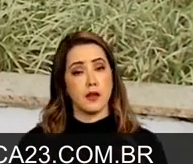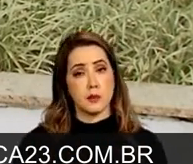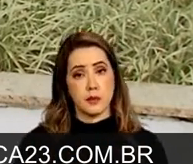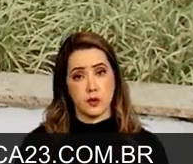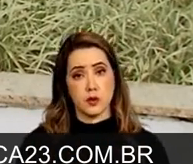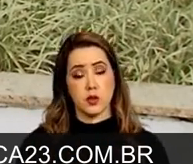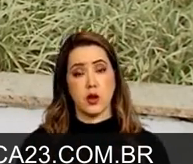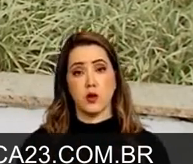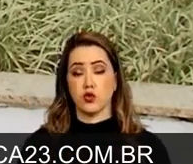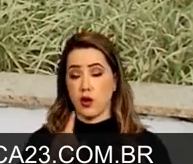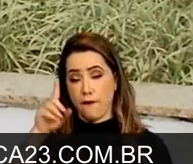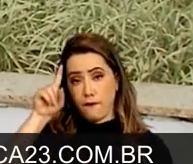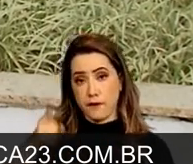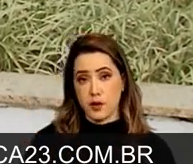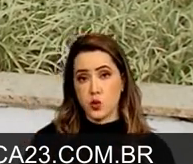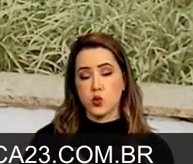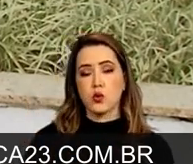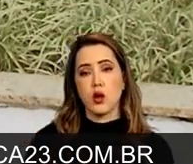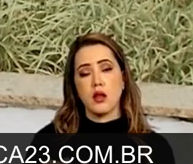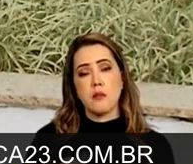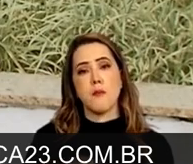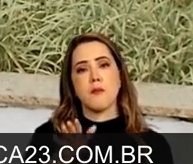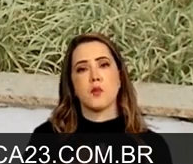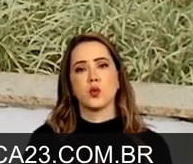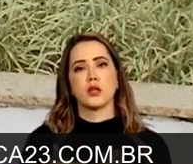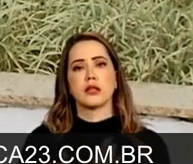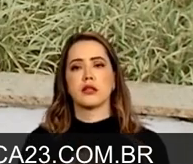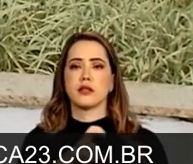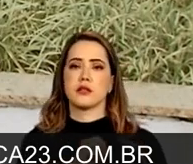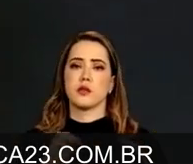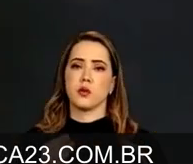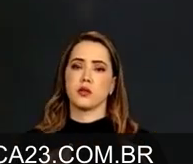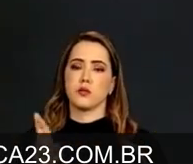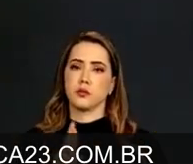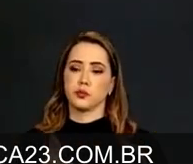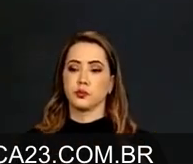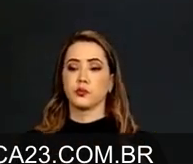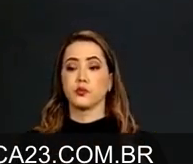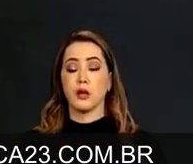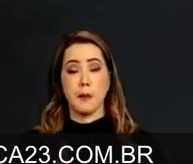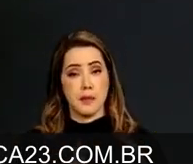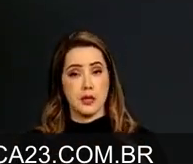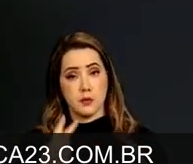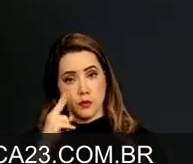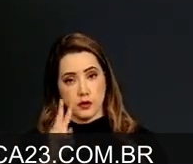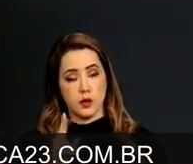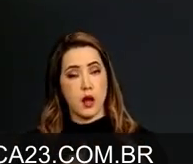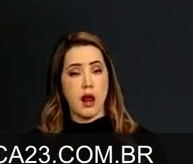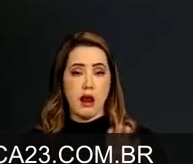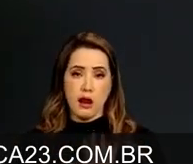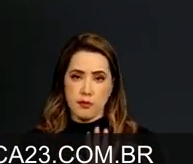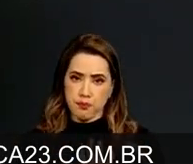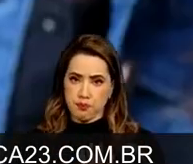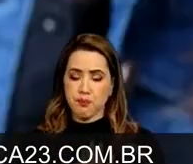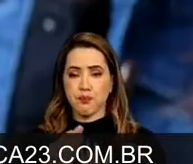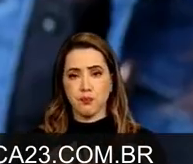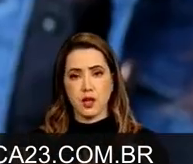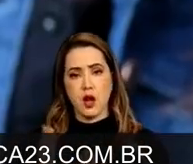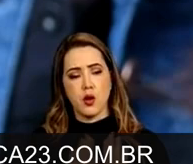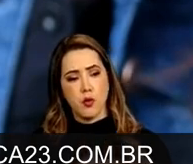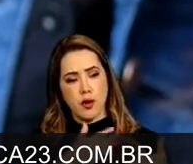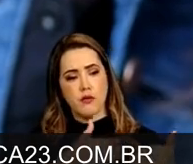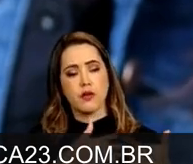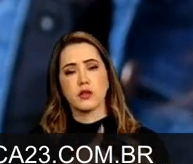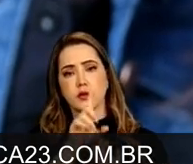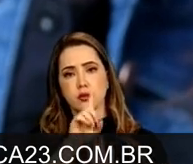vão de advertência a multa de até 50 milhões de reais. Apesar de considerar a Lei Geral de Proteção de Dados um